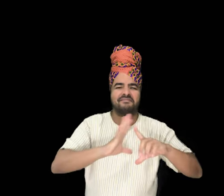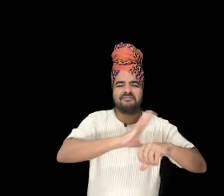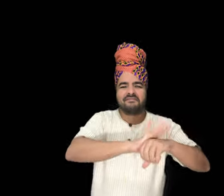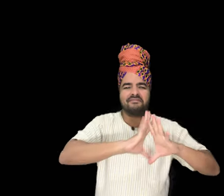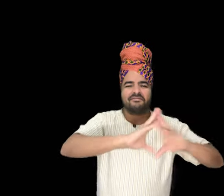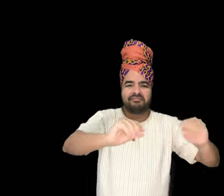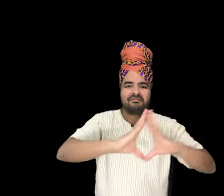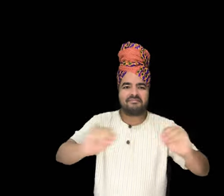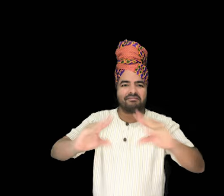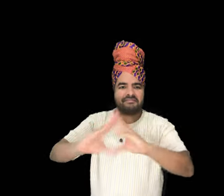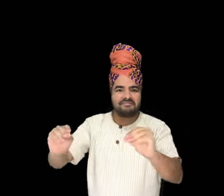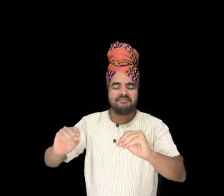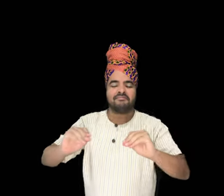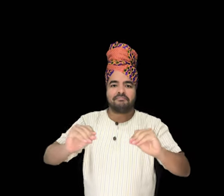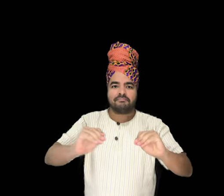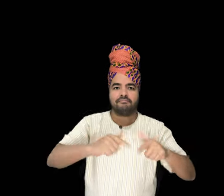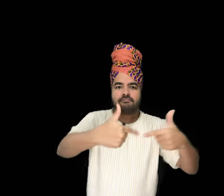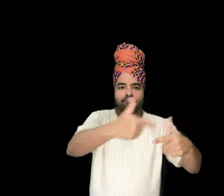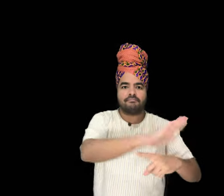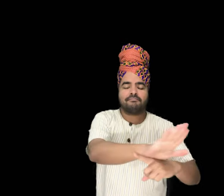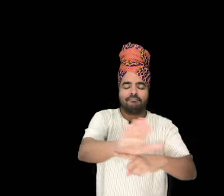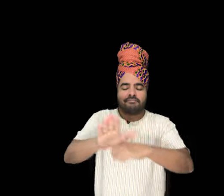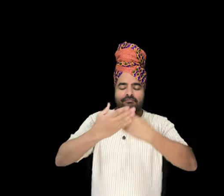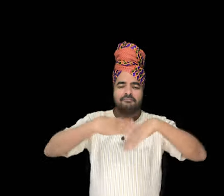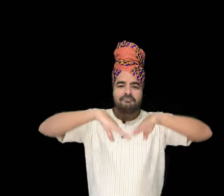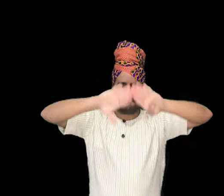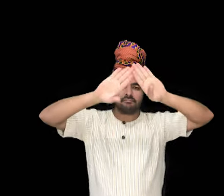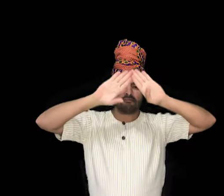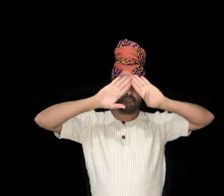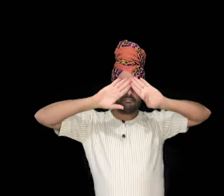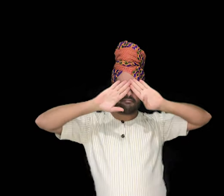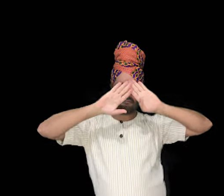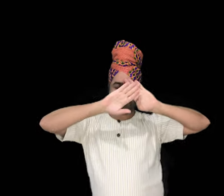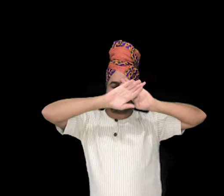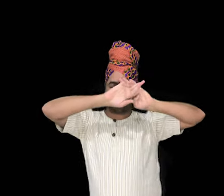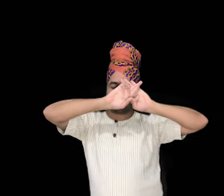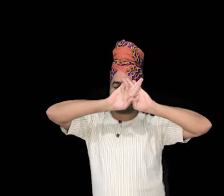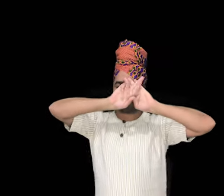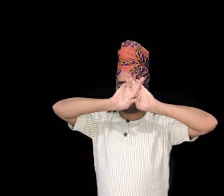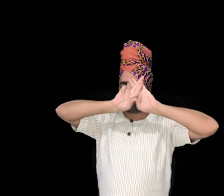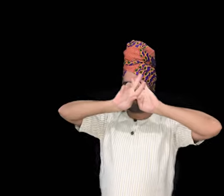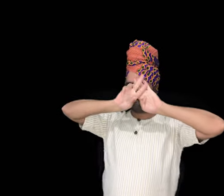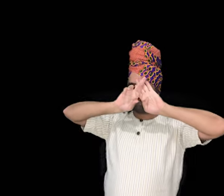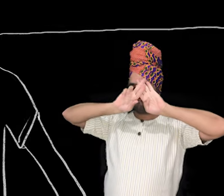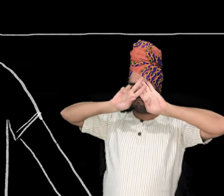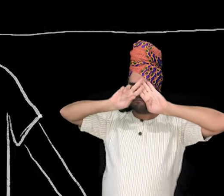curar o tempo por úrico in tempo